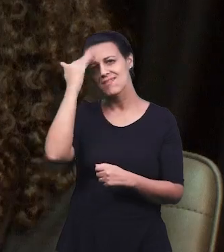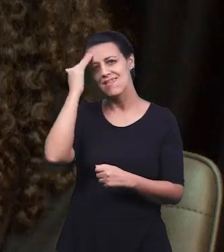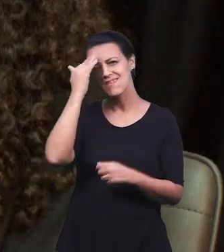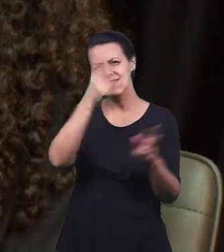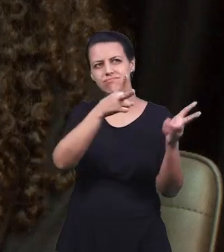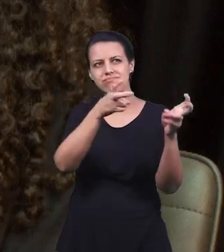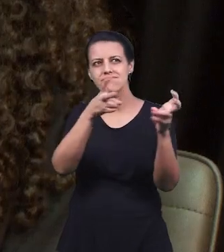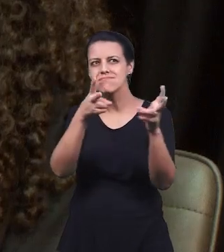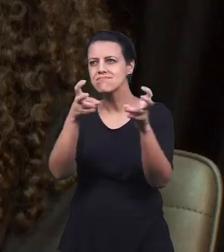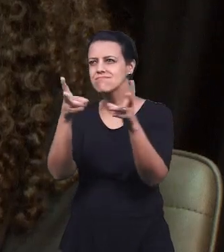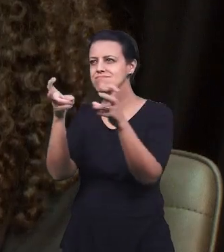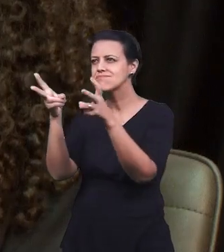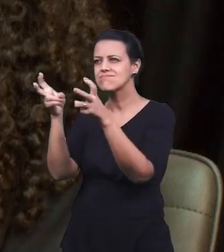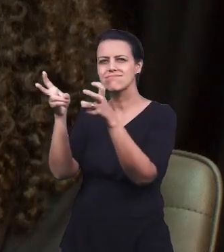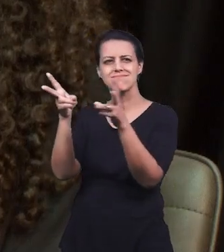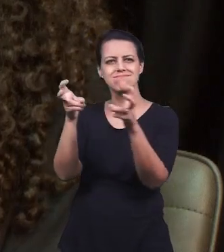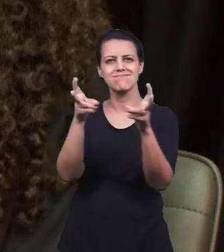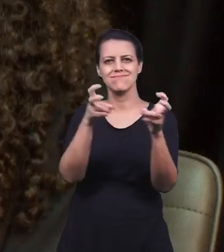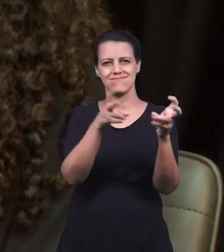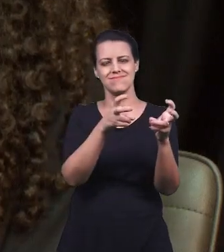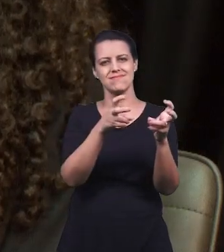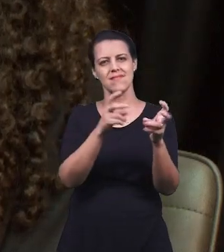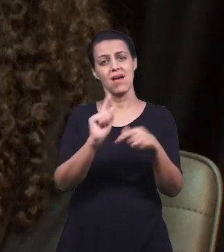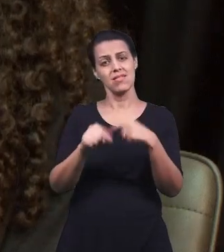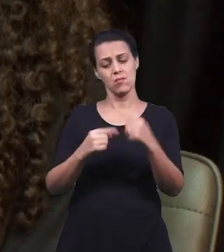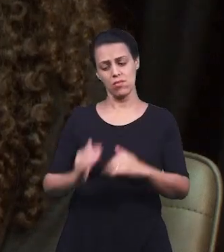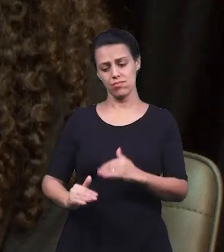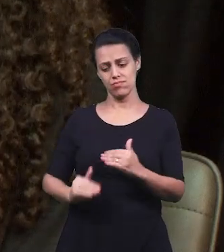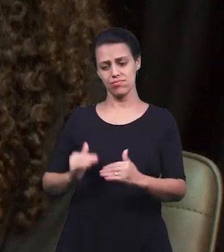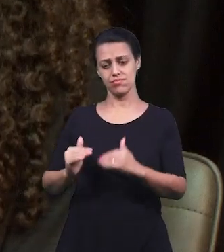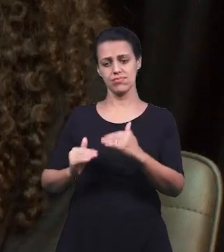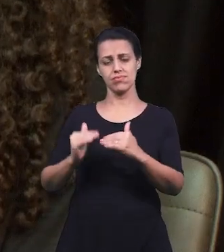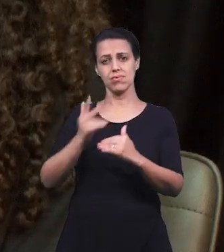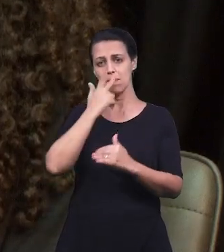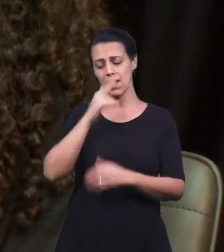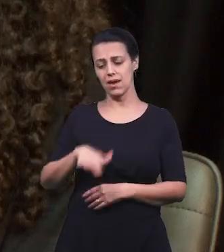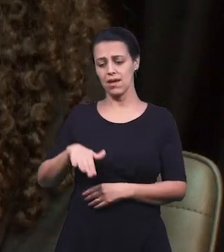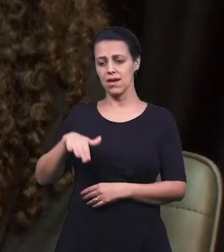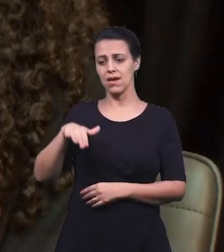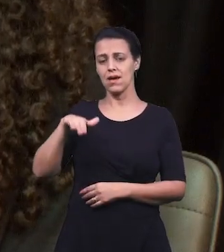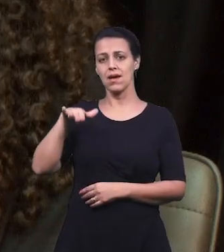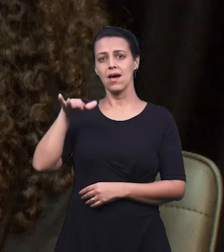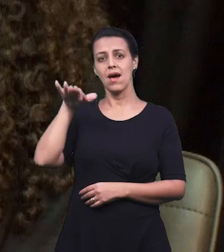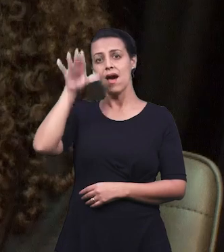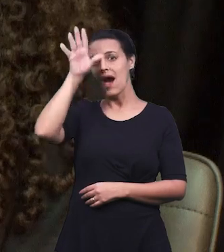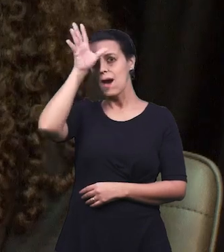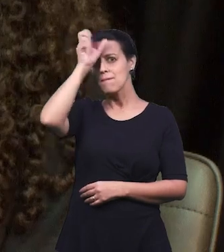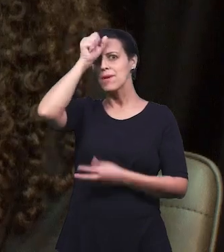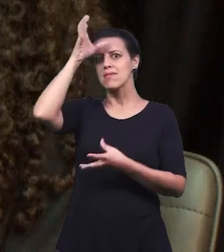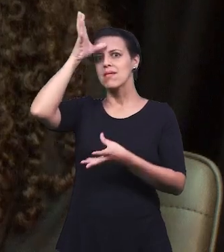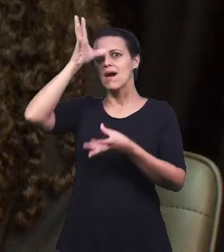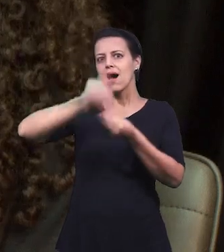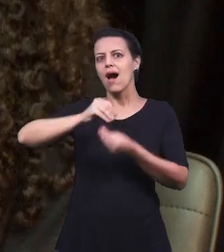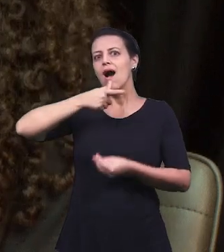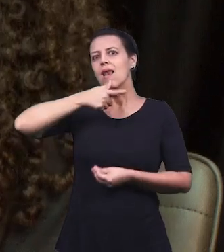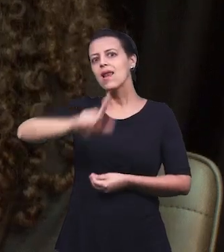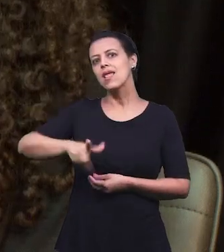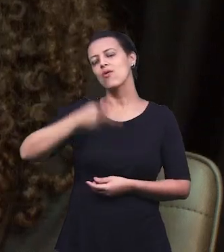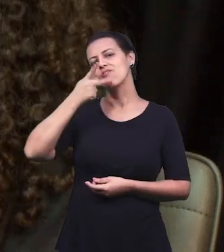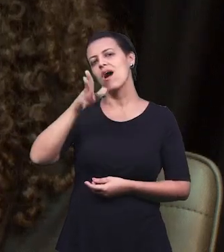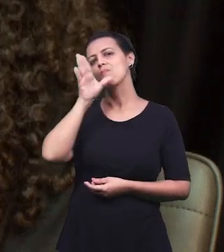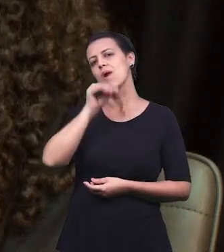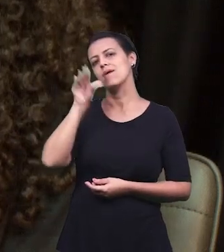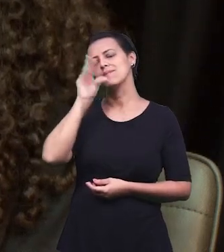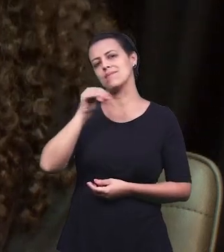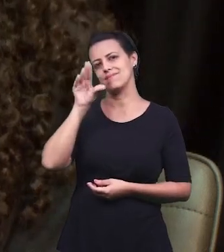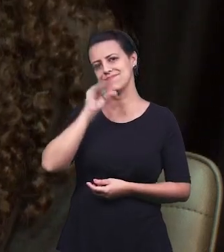acontecendo e conforme vai passando os anos, ela vai aprendendo, aquela língua materna que ela mais escuta,